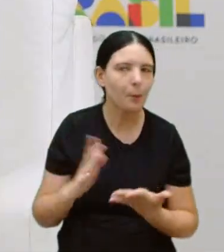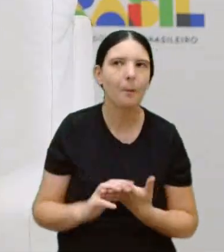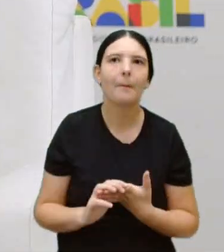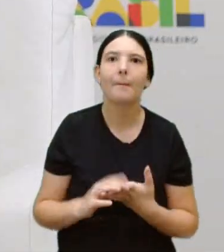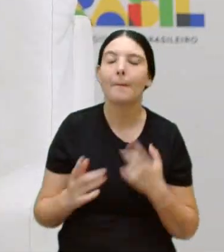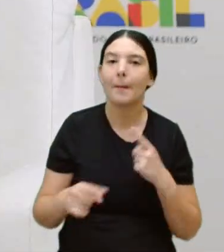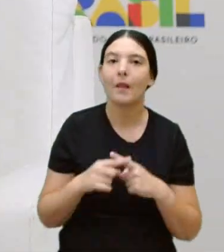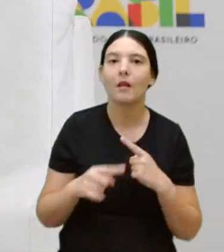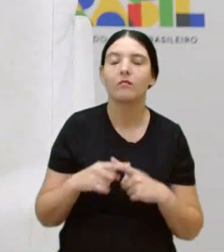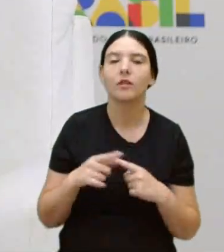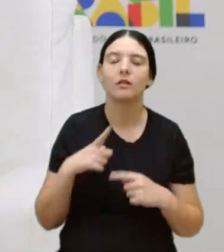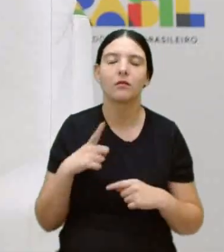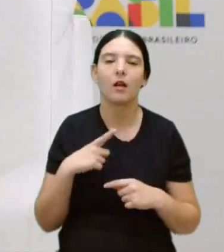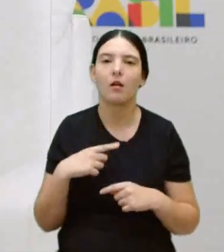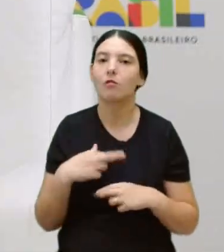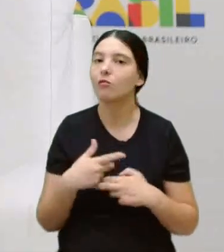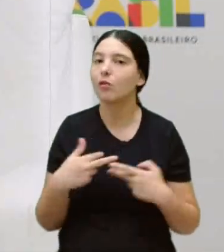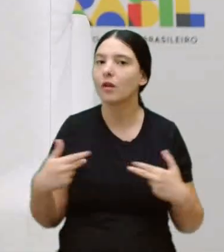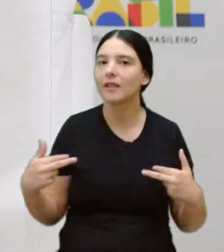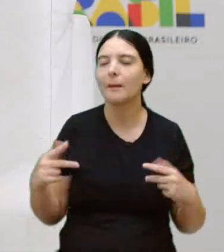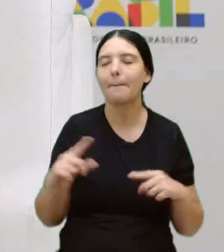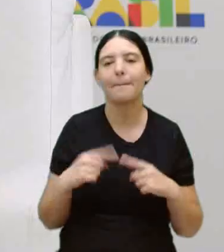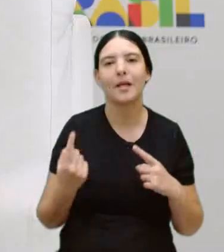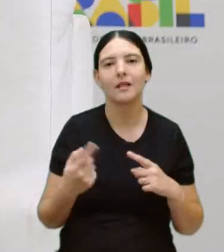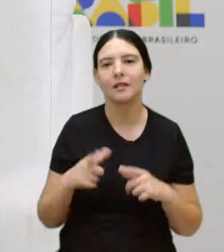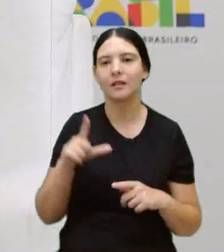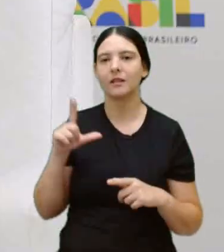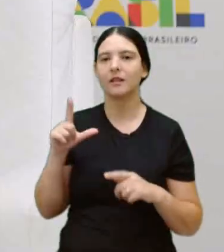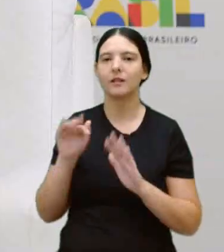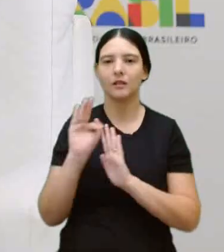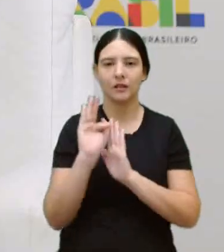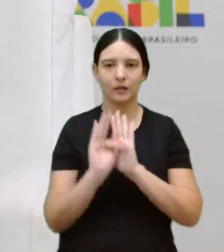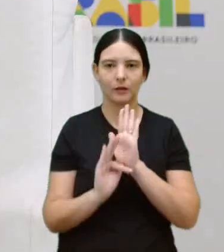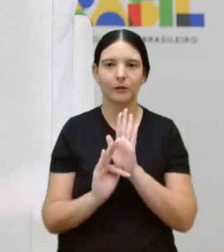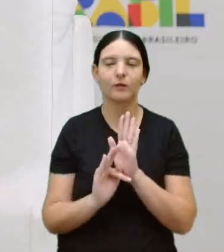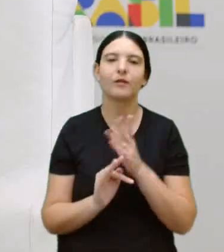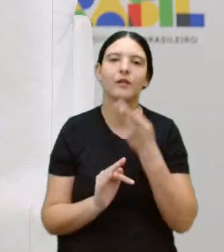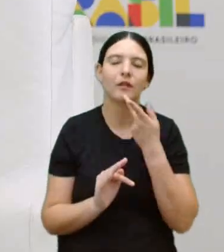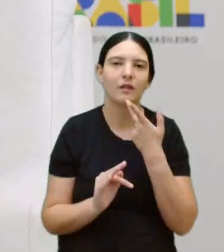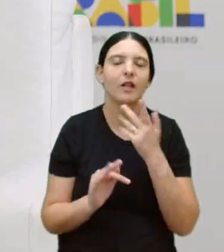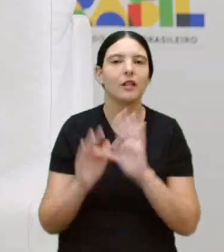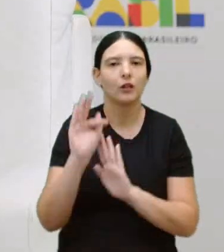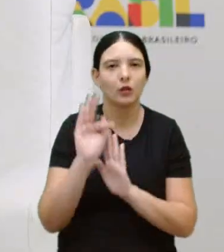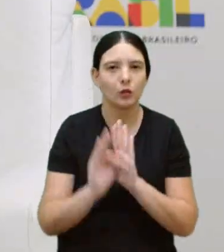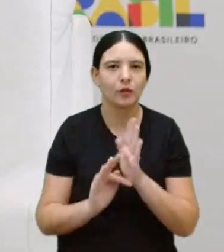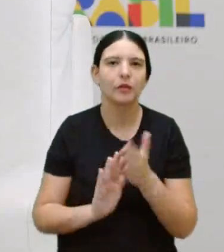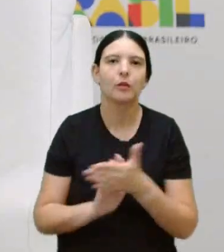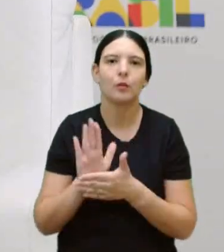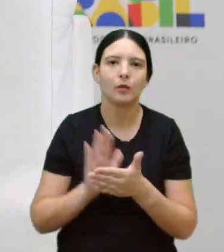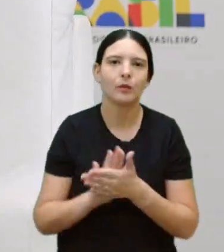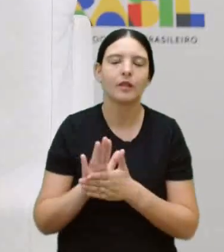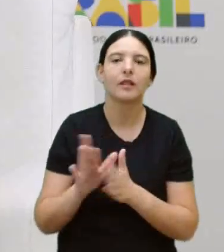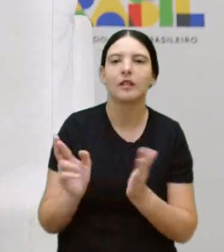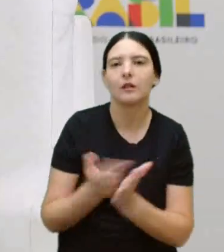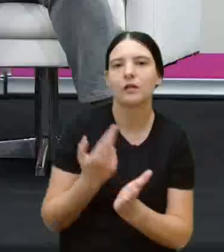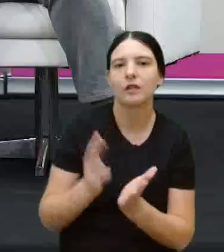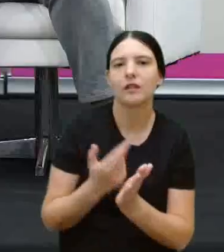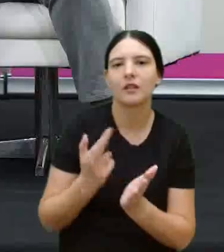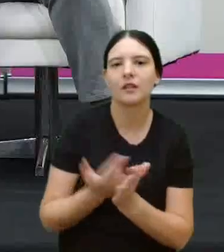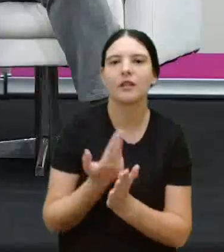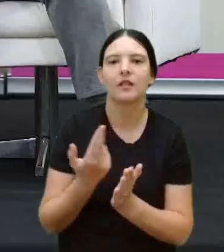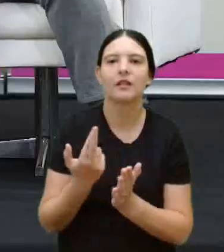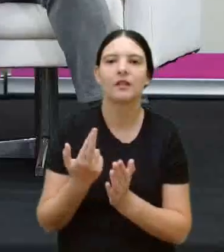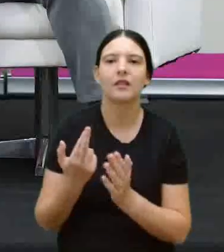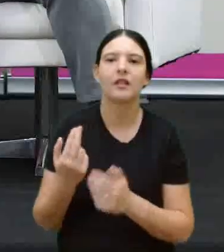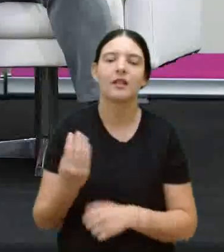muitas coisas. Mas vou antecipar meu texto. Vou falar de um texto que eu publiquei numa revista, na coluna Vida Simples.